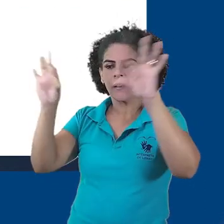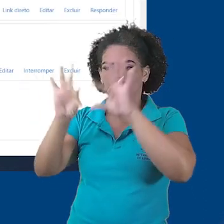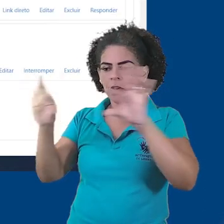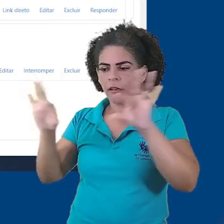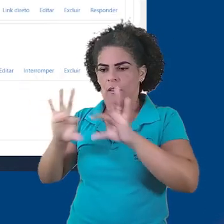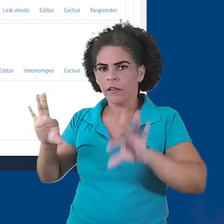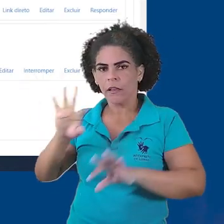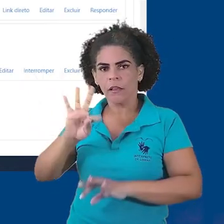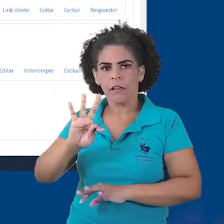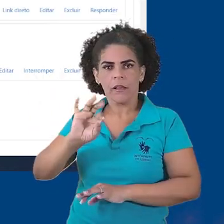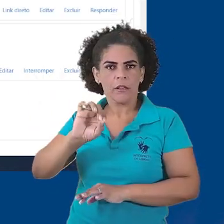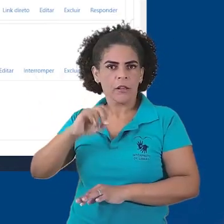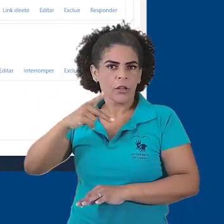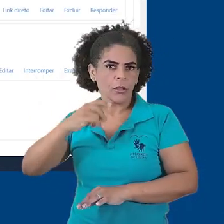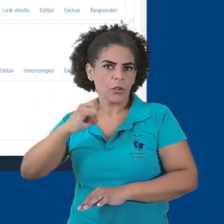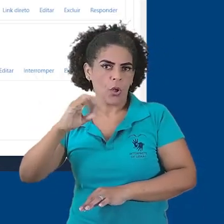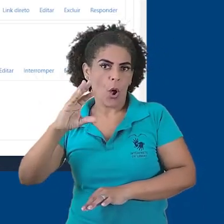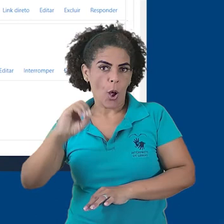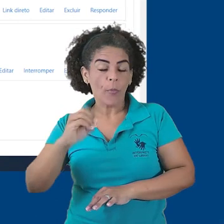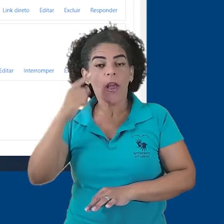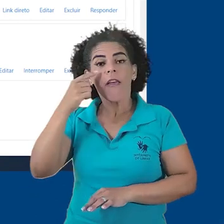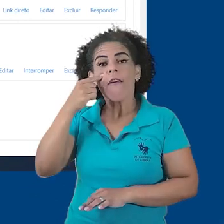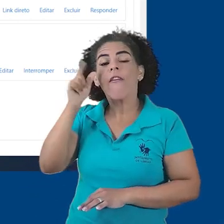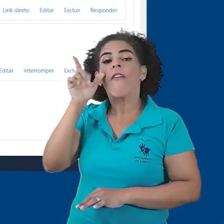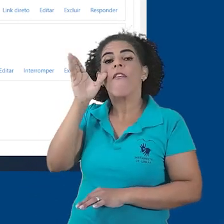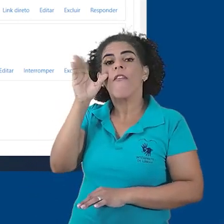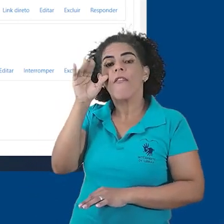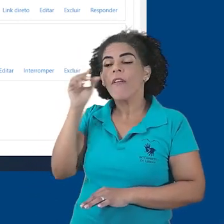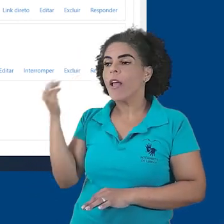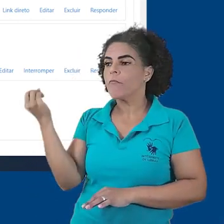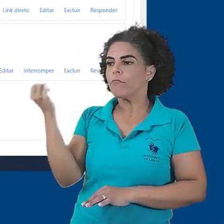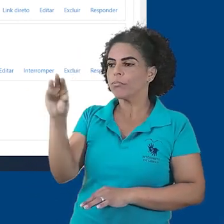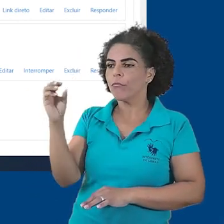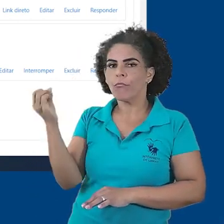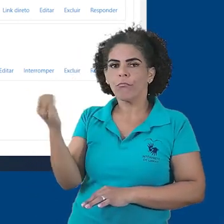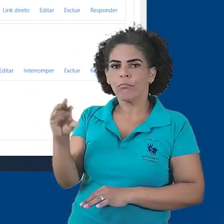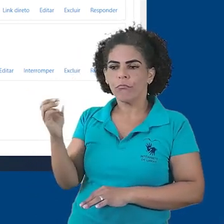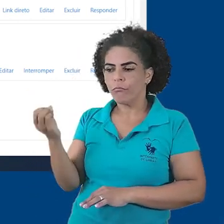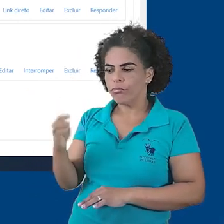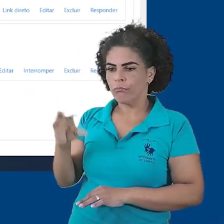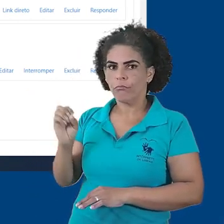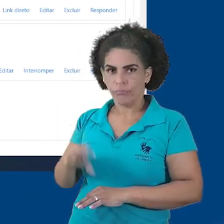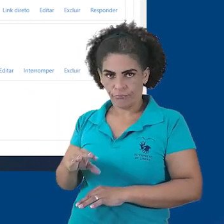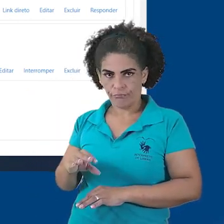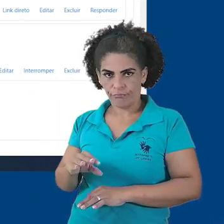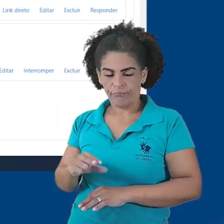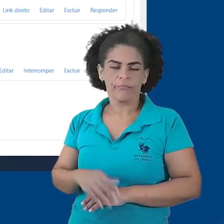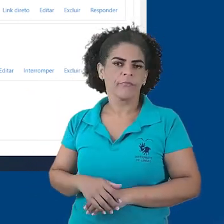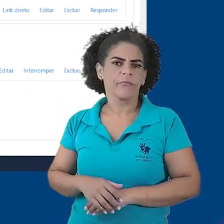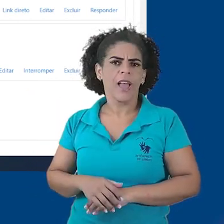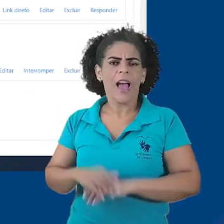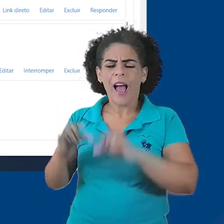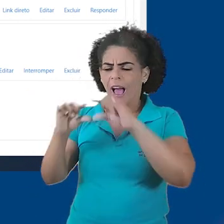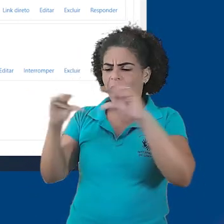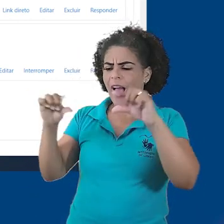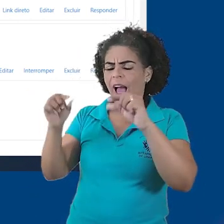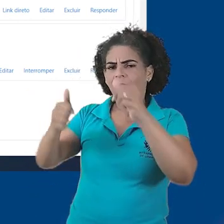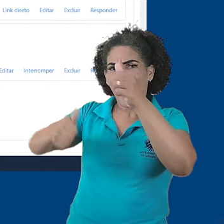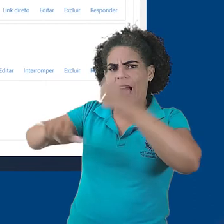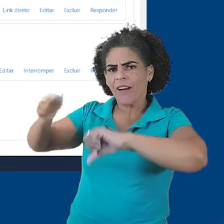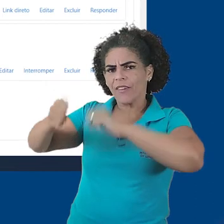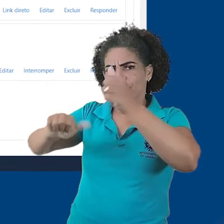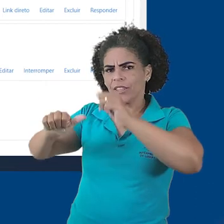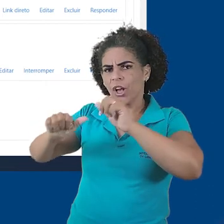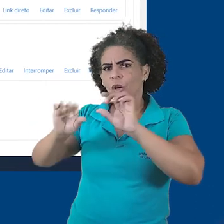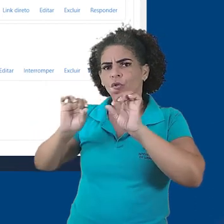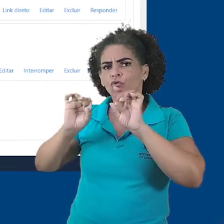tópicos e localizar postagens passivas de avaliação. Essa caixa de avaliação, ela só